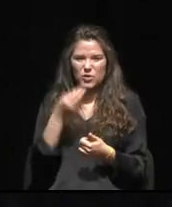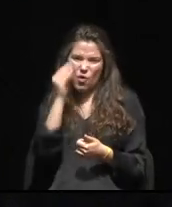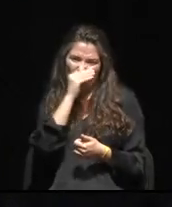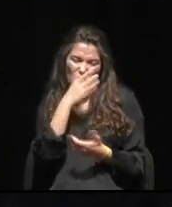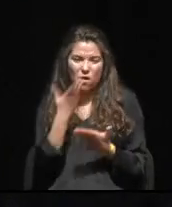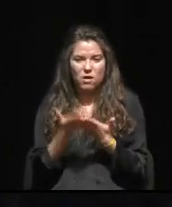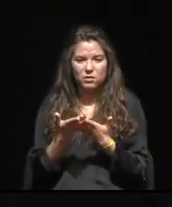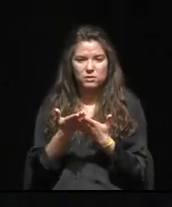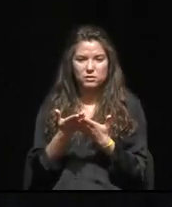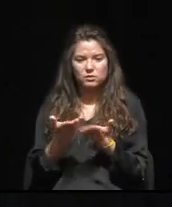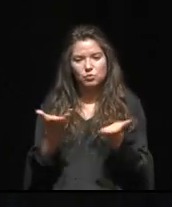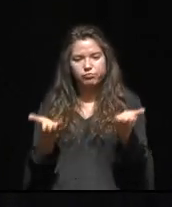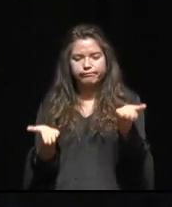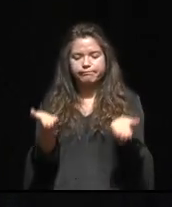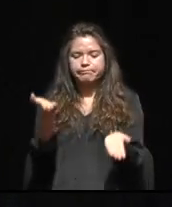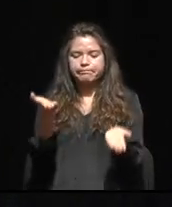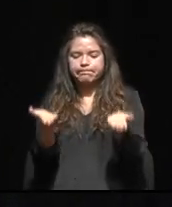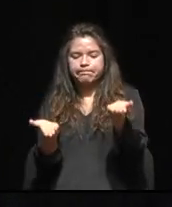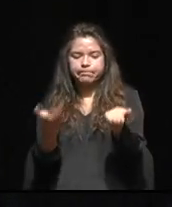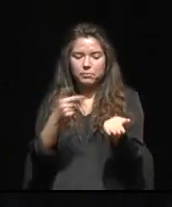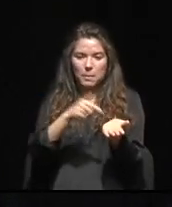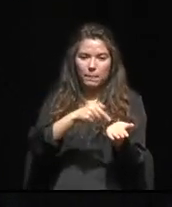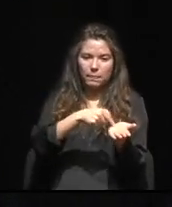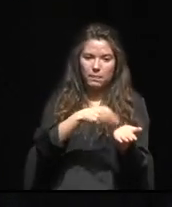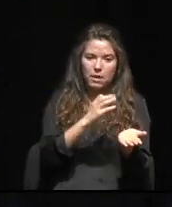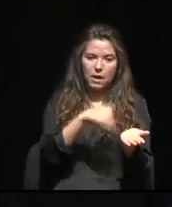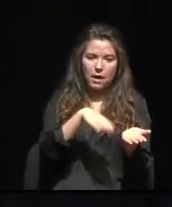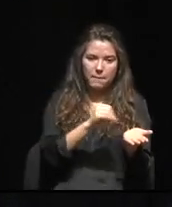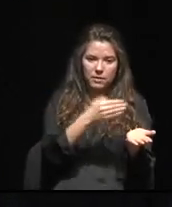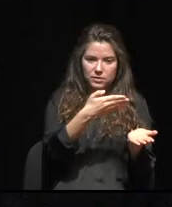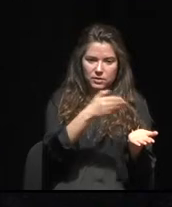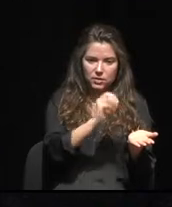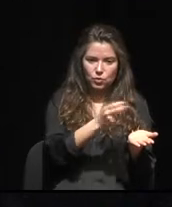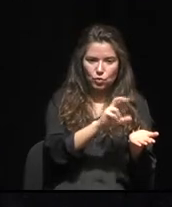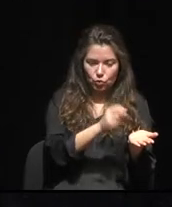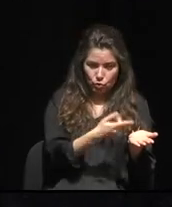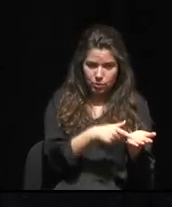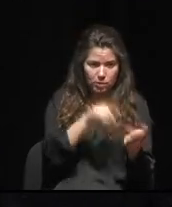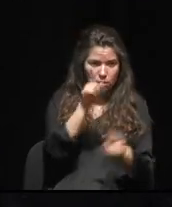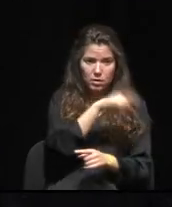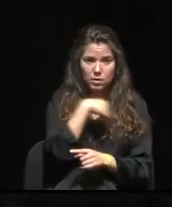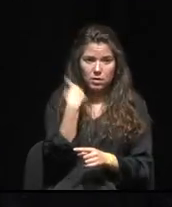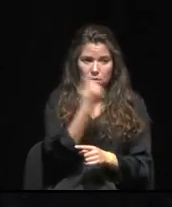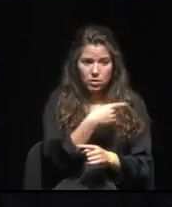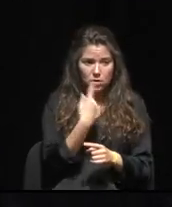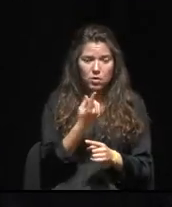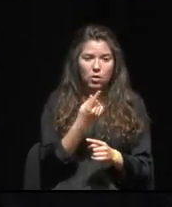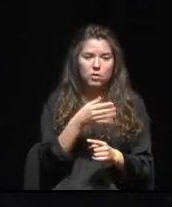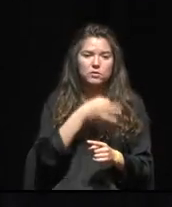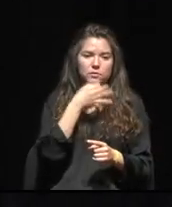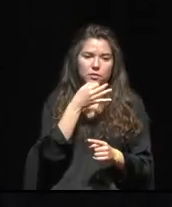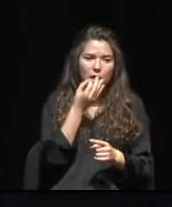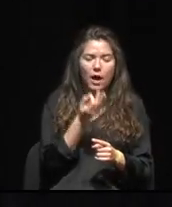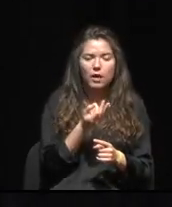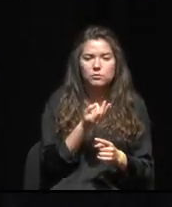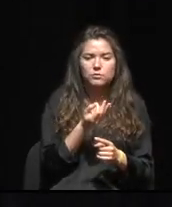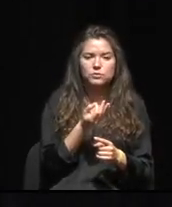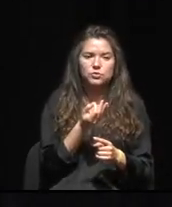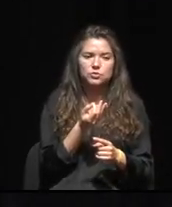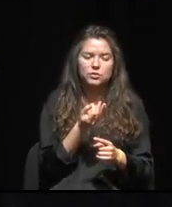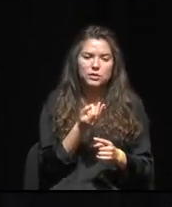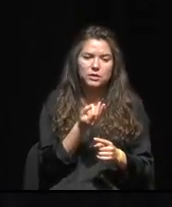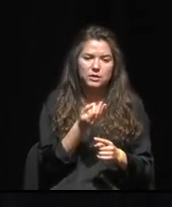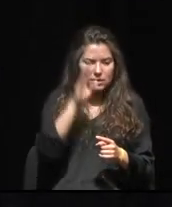pôr nos pratos da balança a operação do amaz no dia 7 de outubro e todos nós que aqui estamos apesar das intervenções que foram feitas